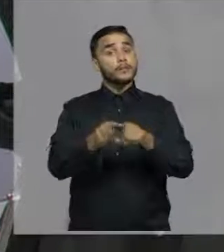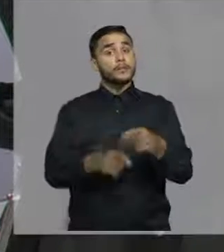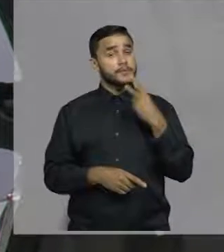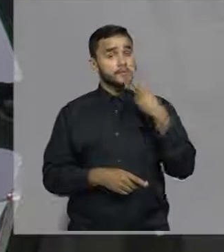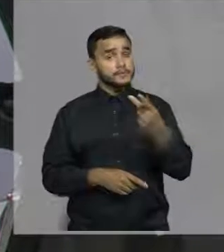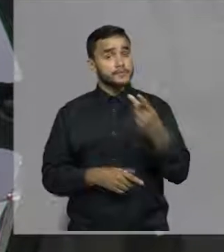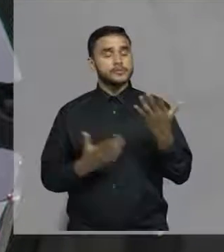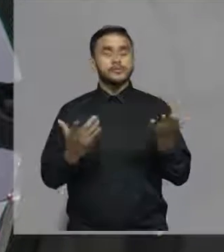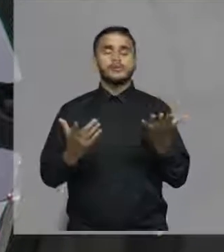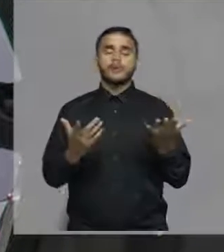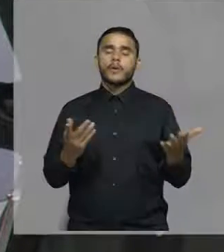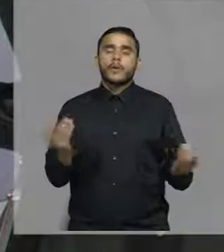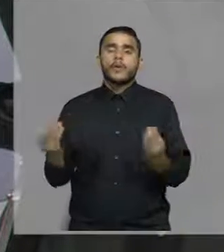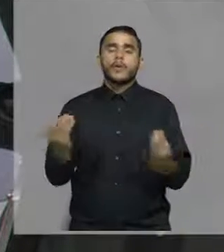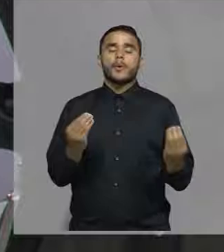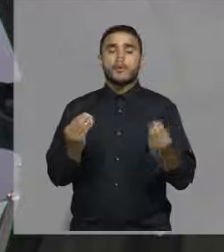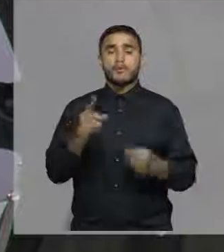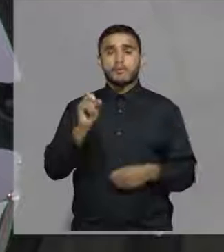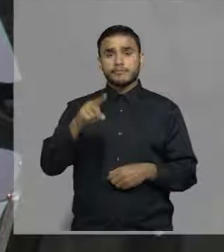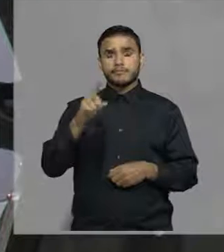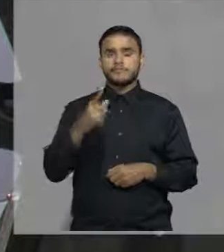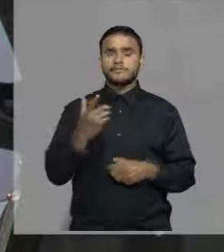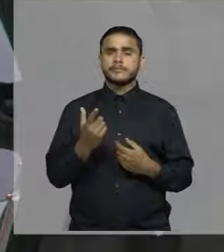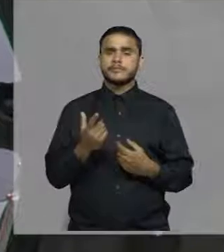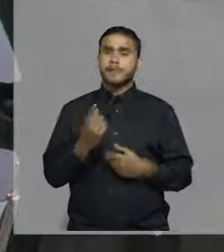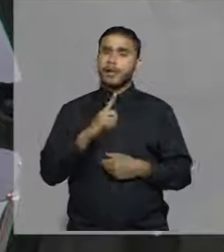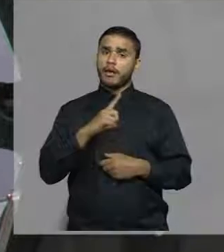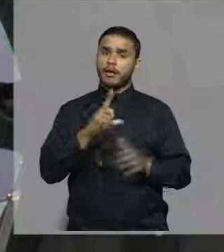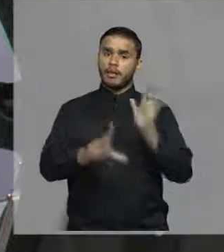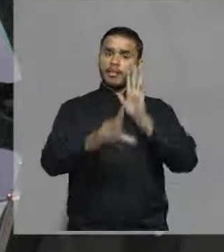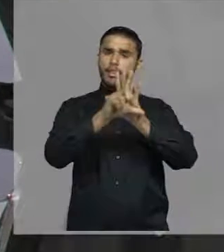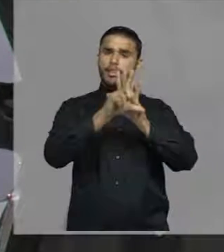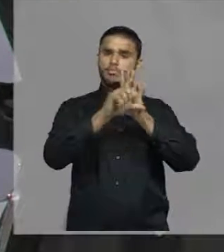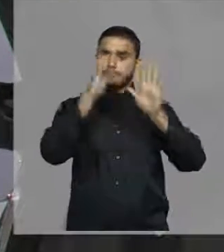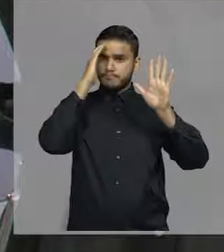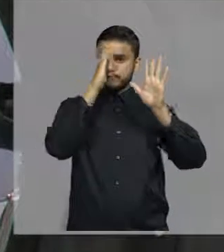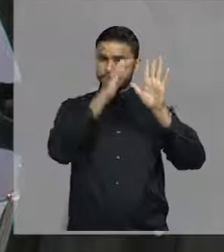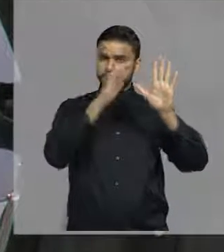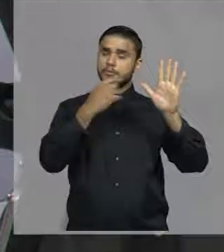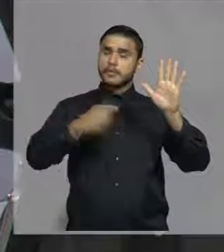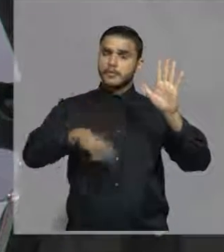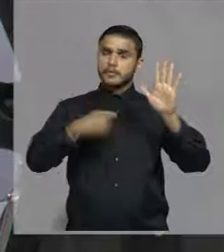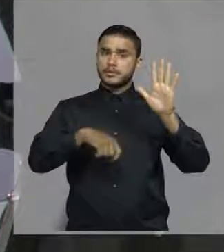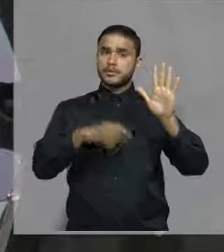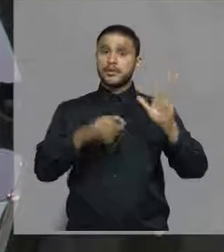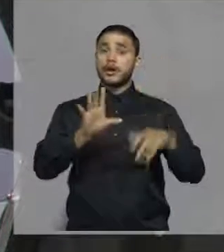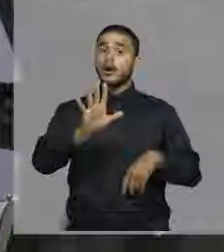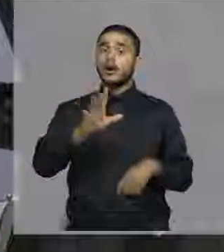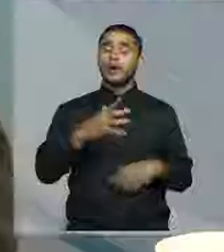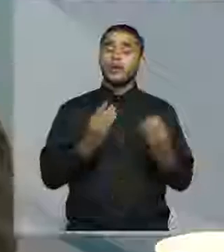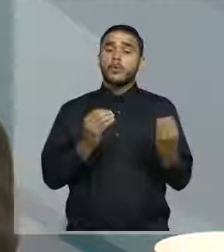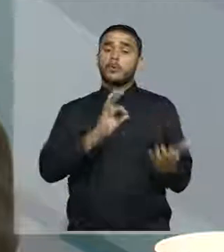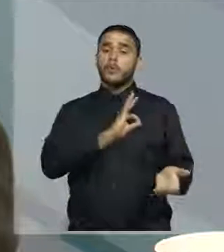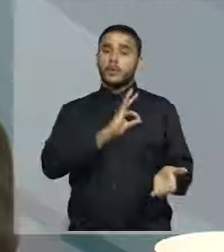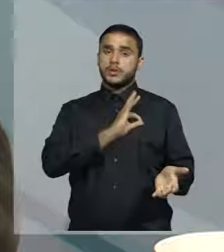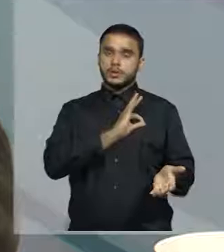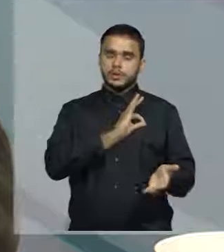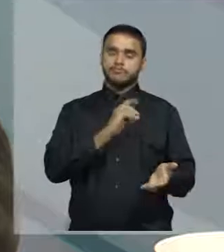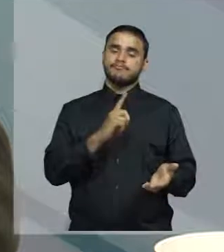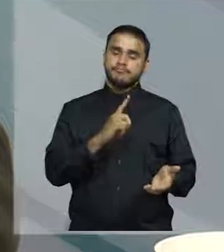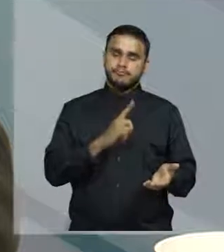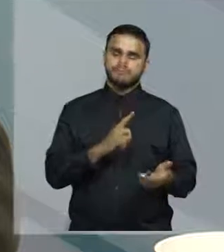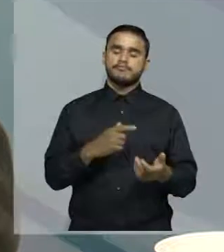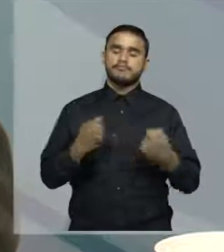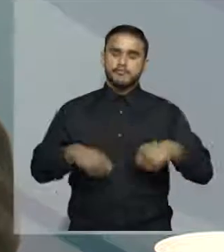aspecto dos limites legais da ação dos agentes do Estado.